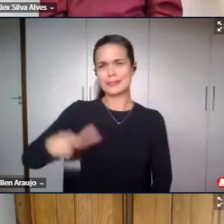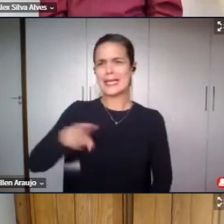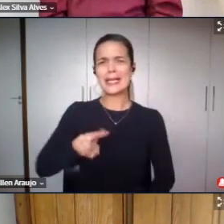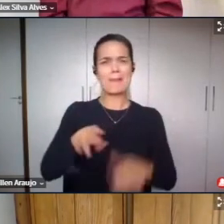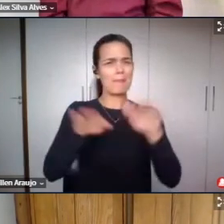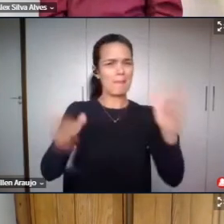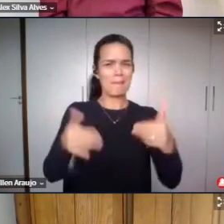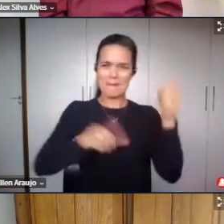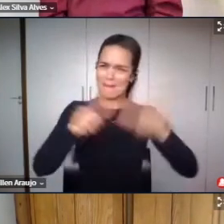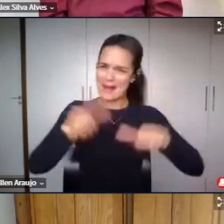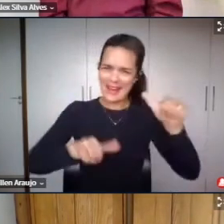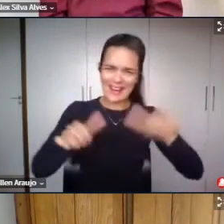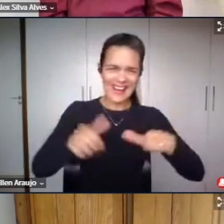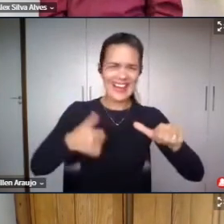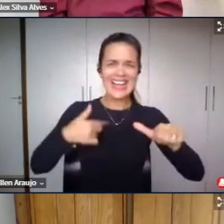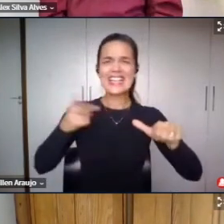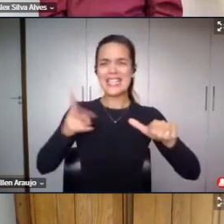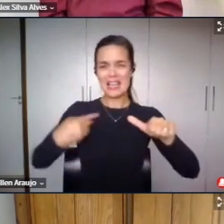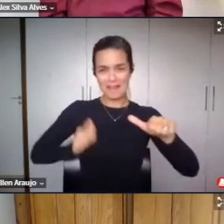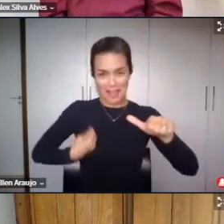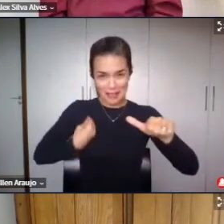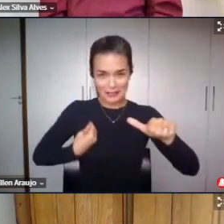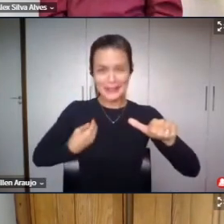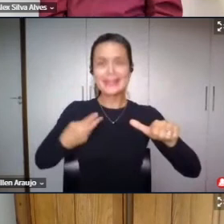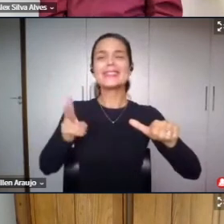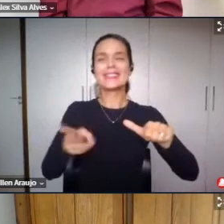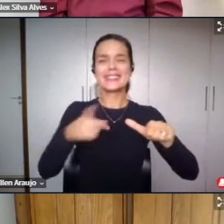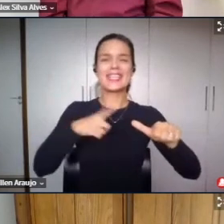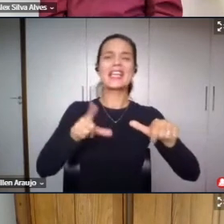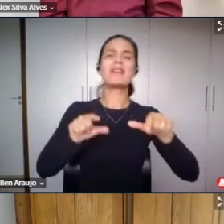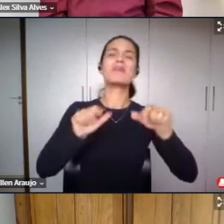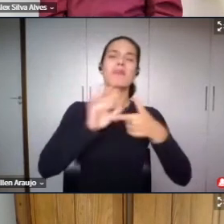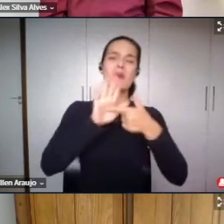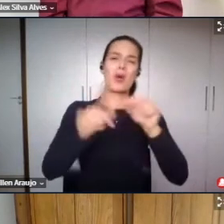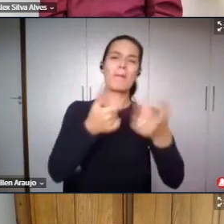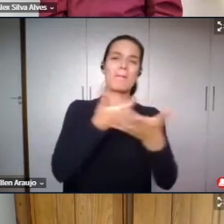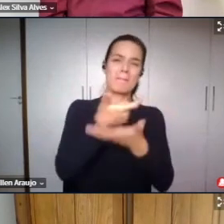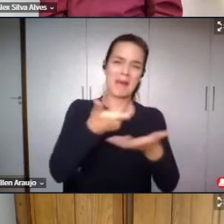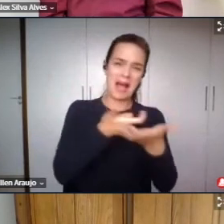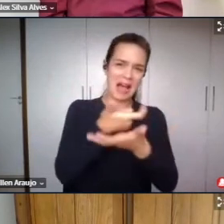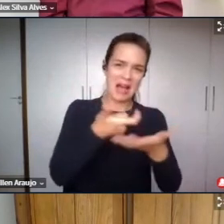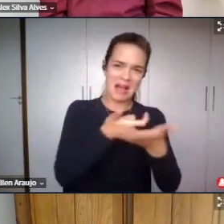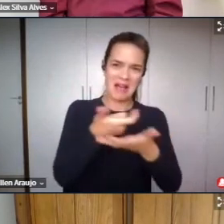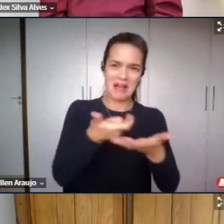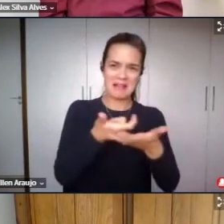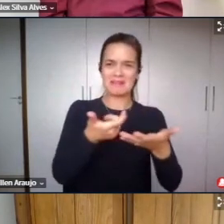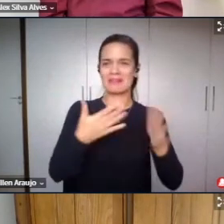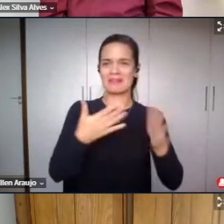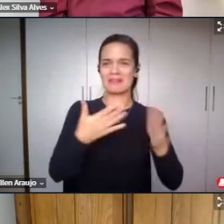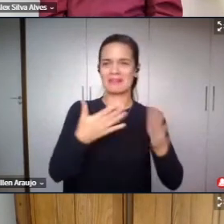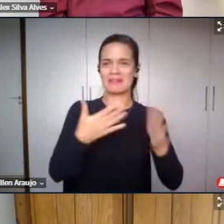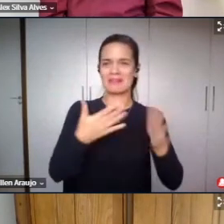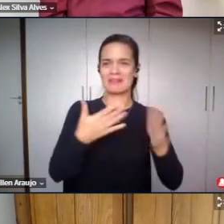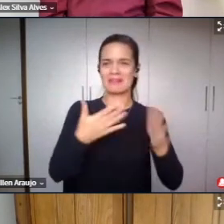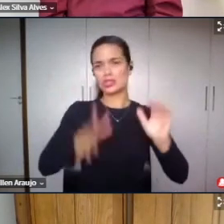assisto, toda banca que eu estou, tem a questão do que é base, e para mim não é morfema base, eu já disse o